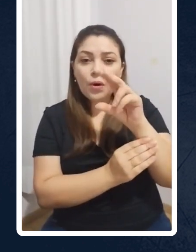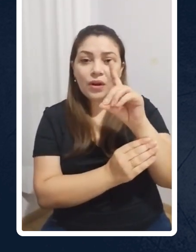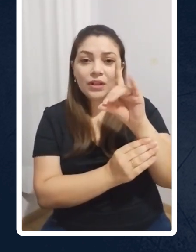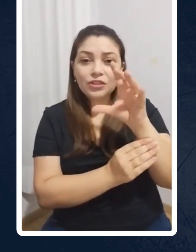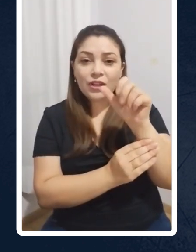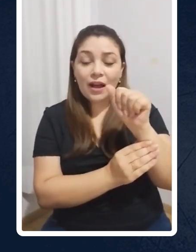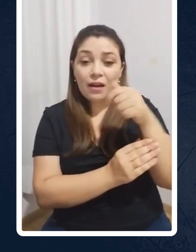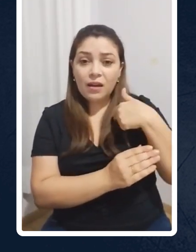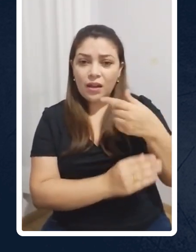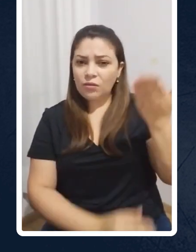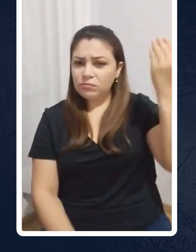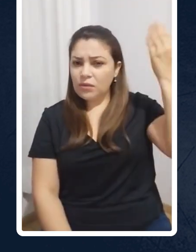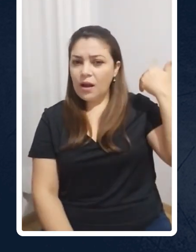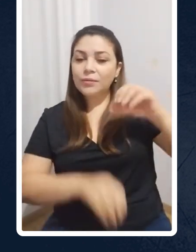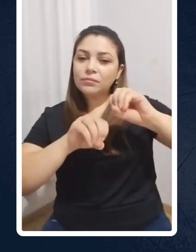durante